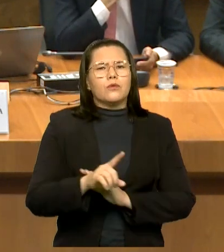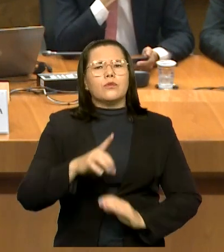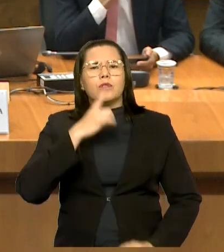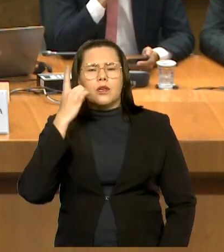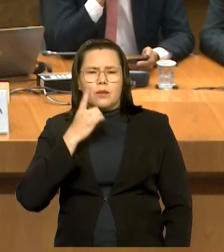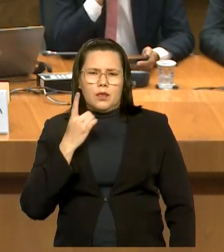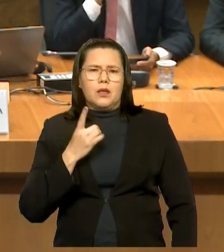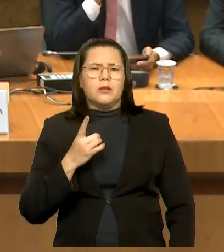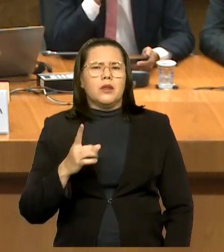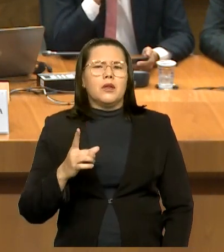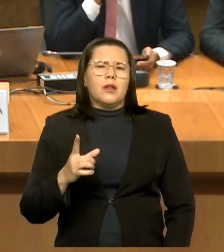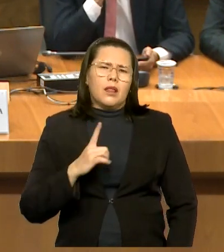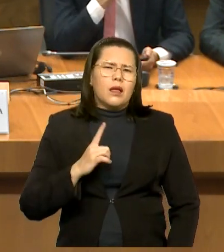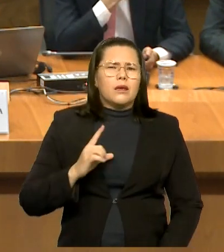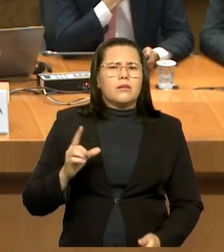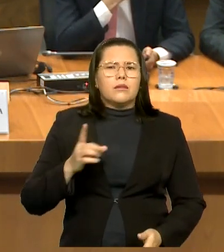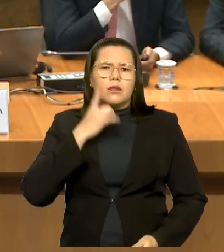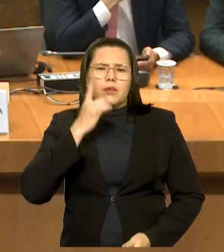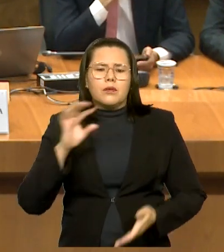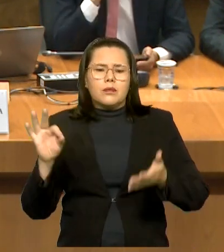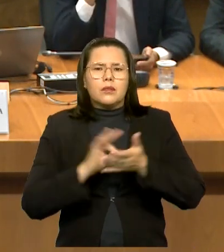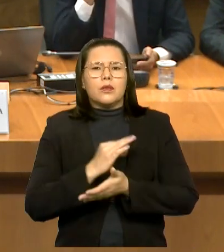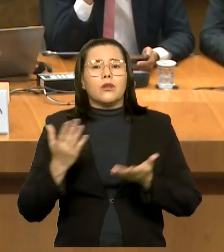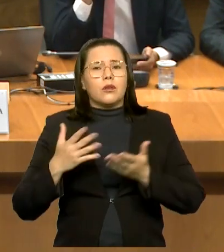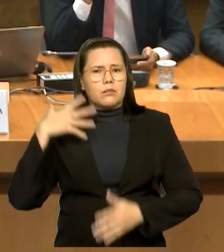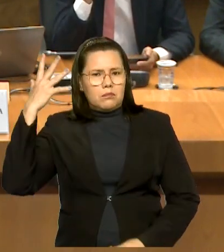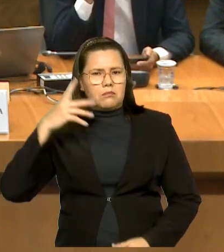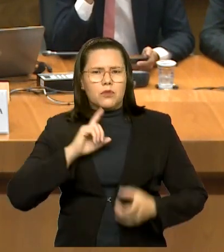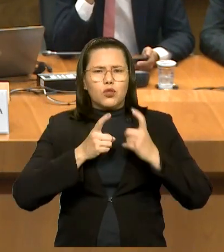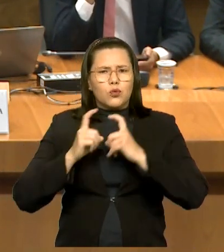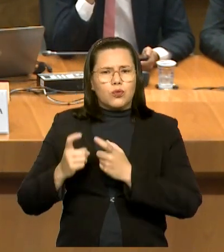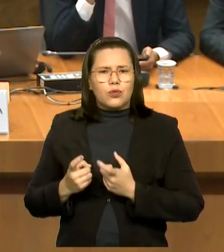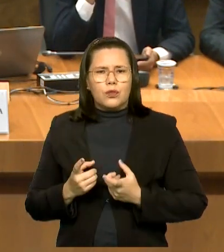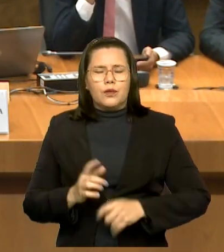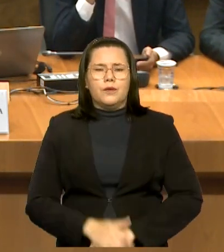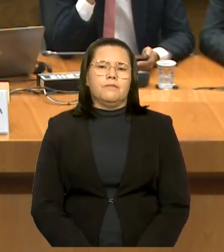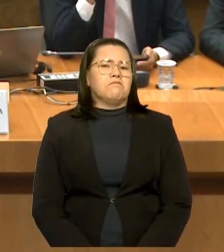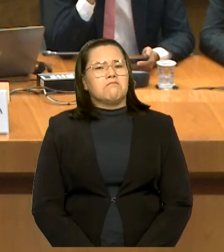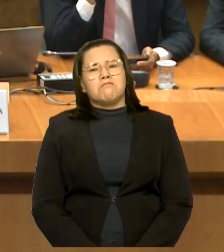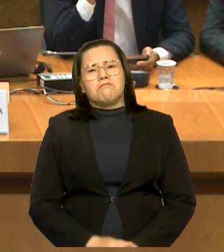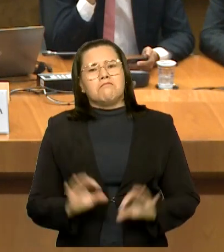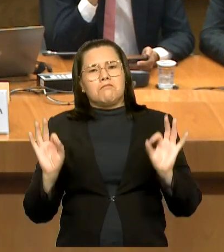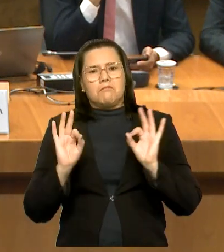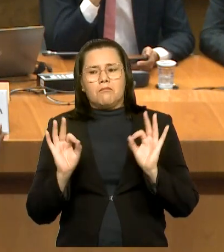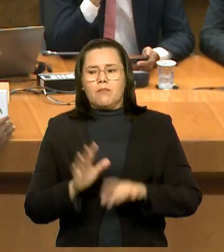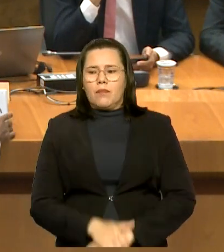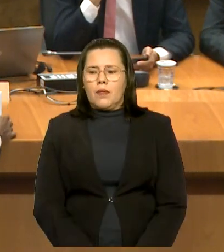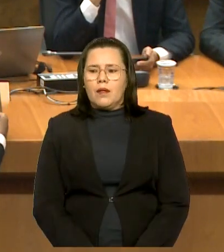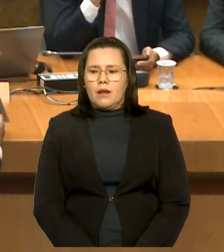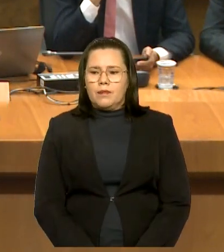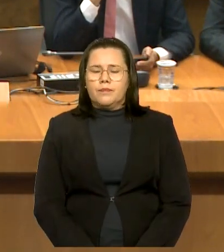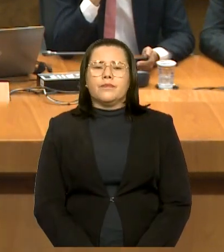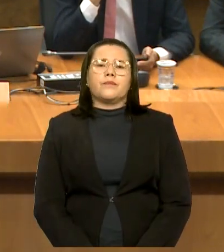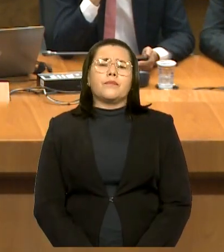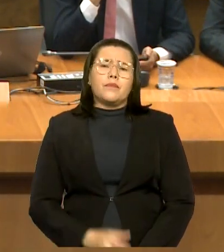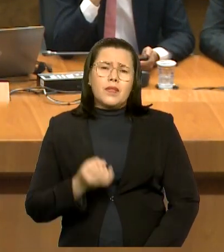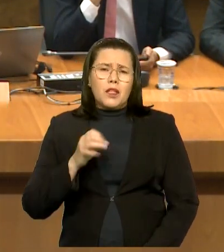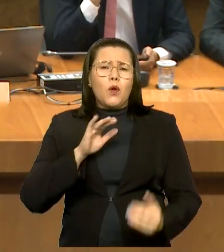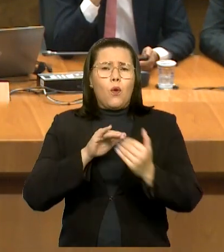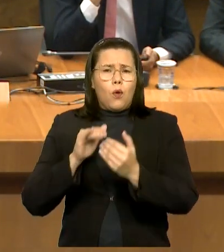para discutir, não havendo. Em votação, as senhoras deputadas e senhores deputados que aprovam, permaneçam como estão.